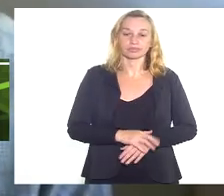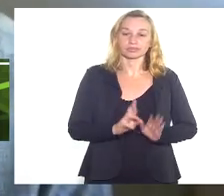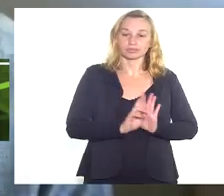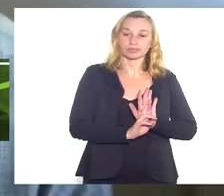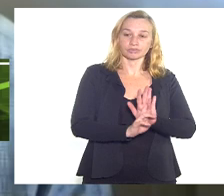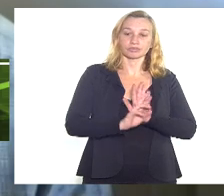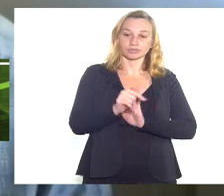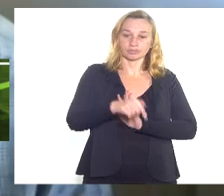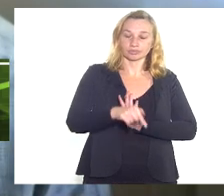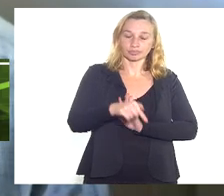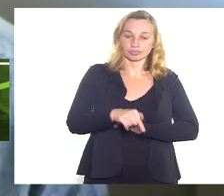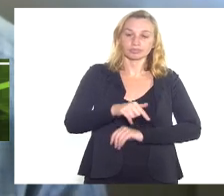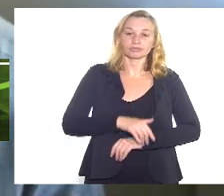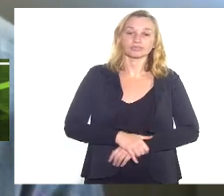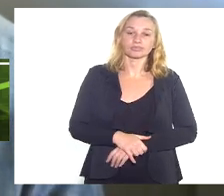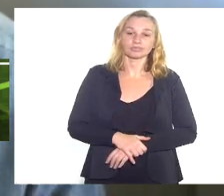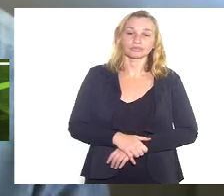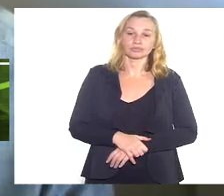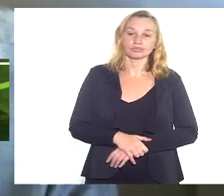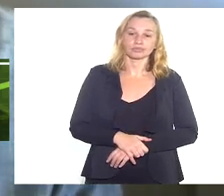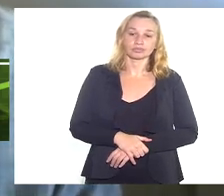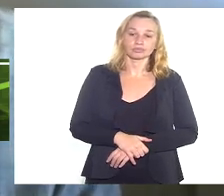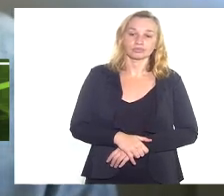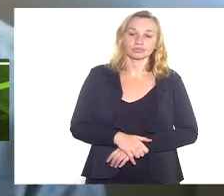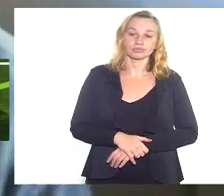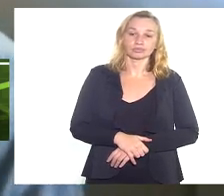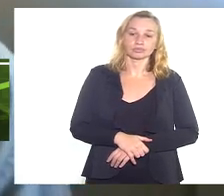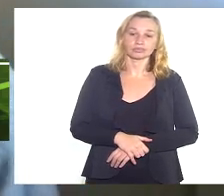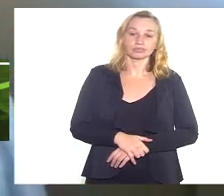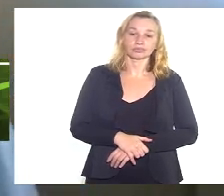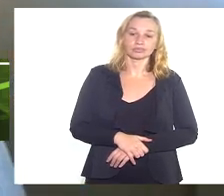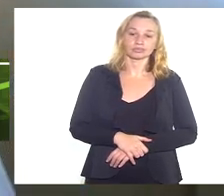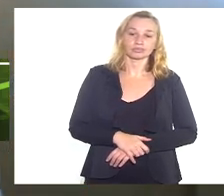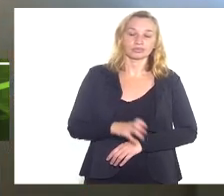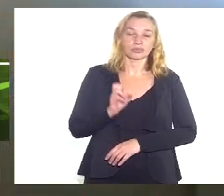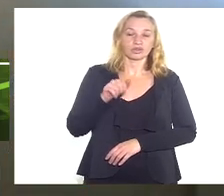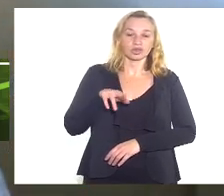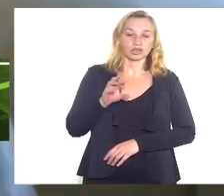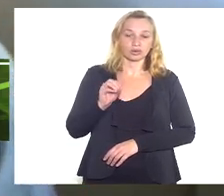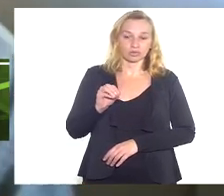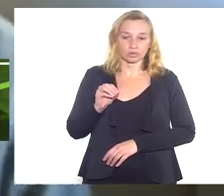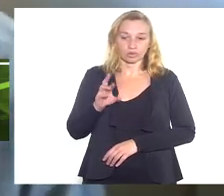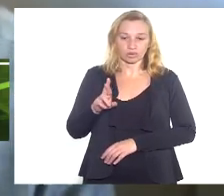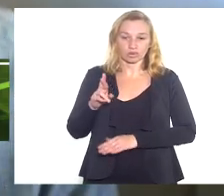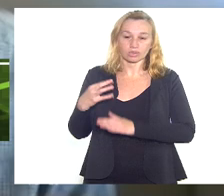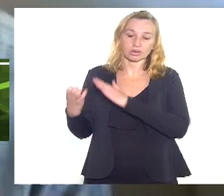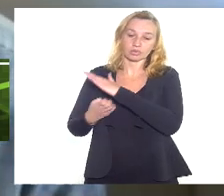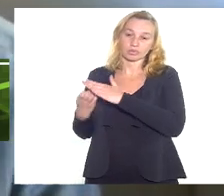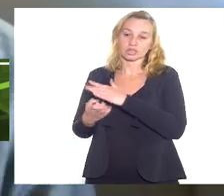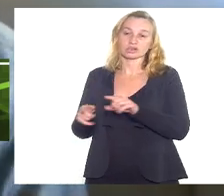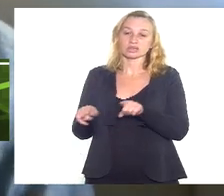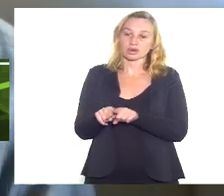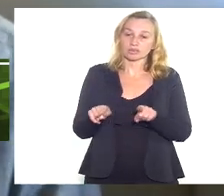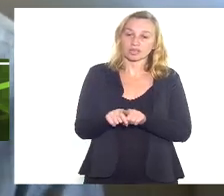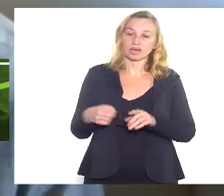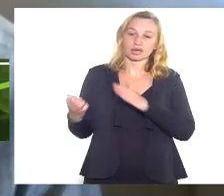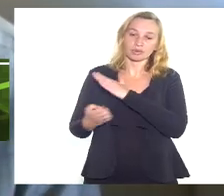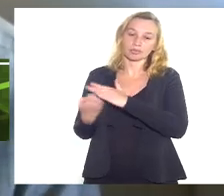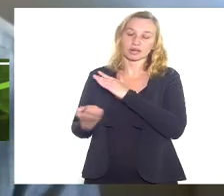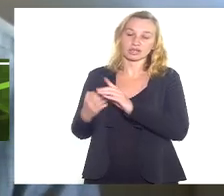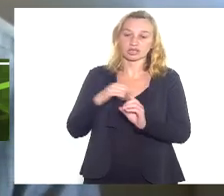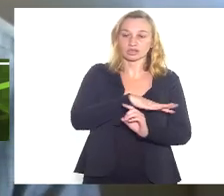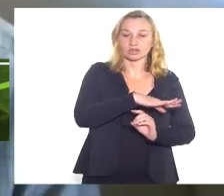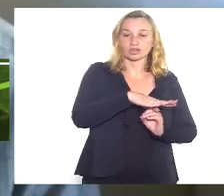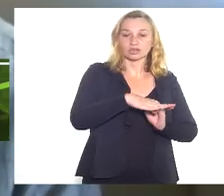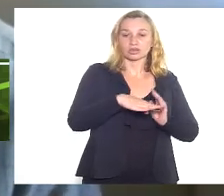representada aqui pelo senhor Carlos Gardelha, quanto da Equinor e da Total. Eu